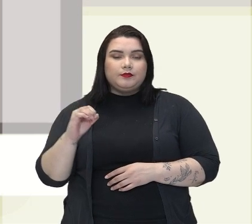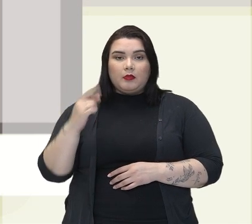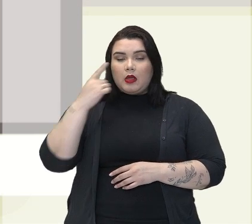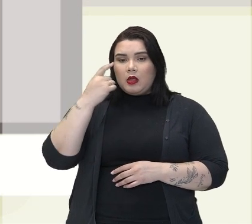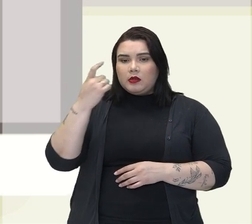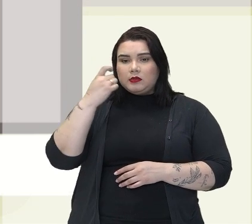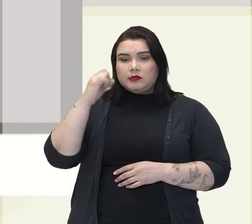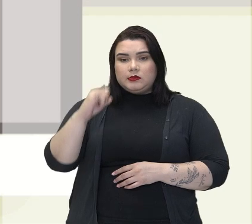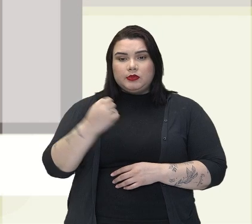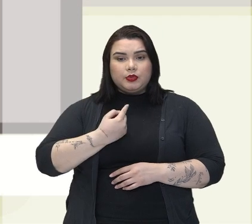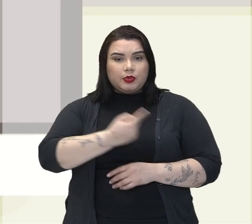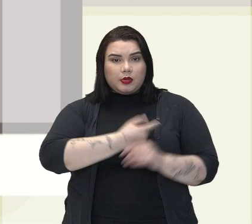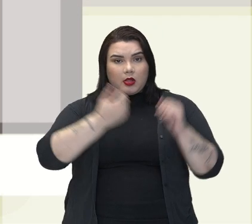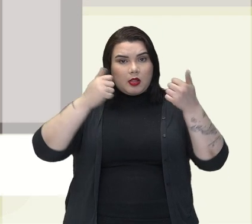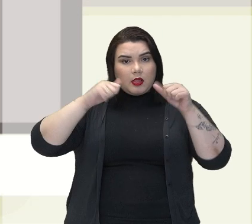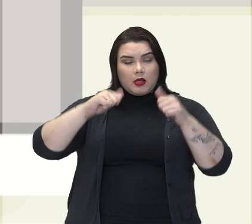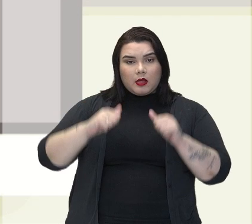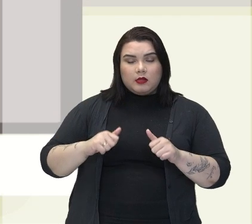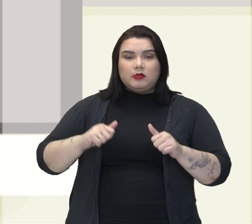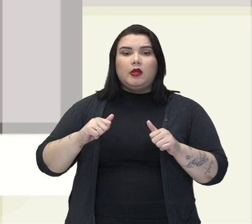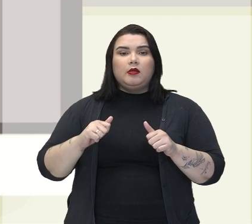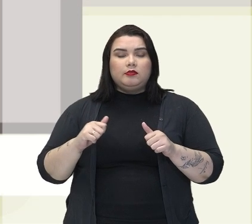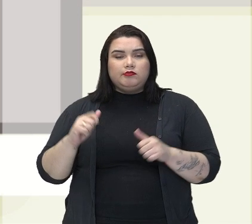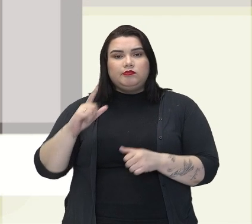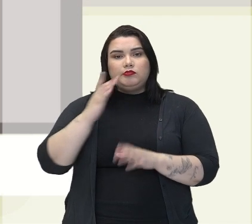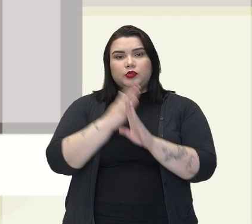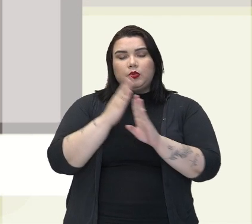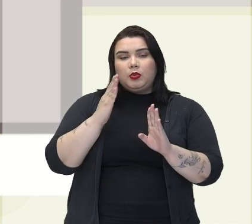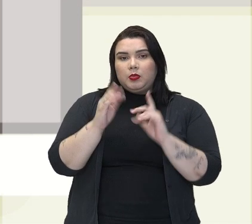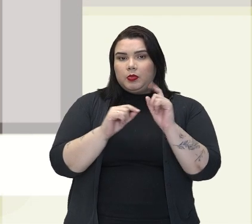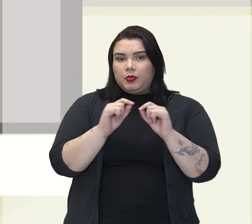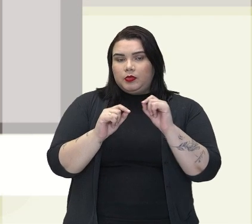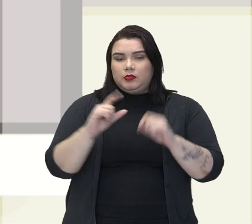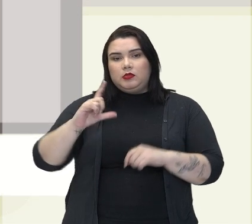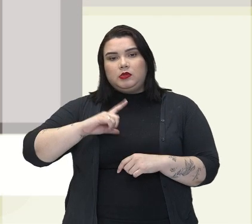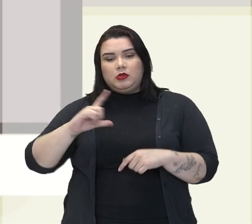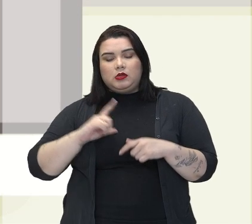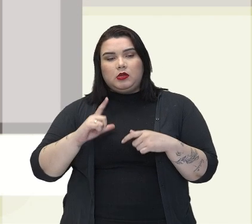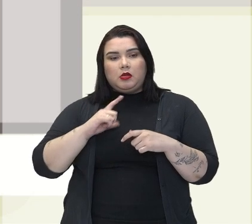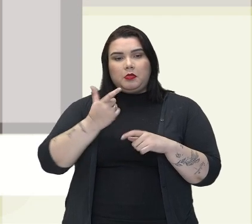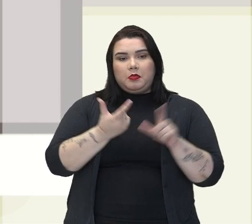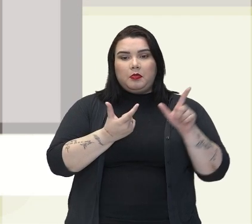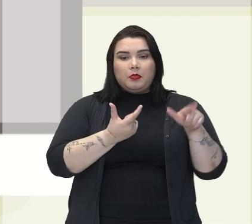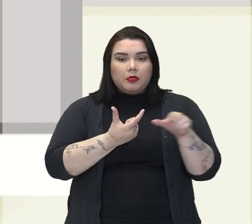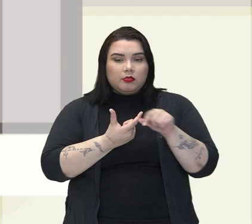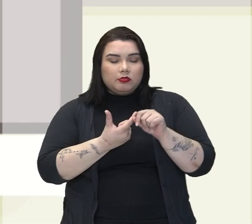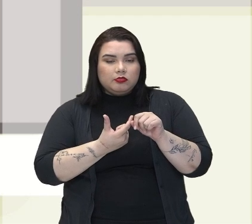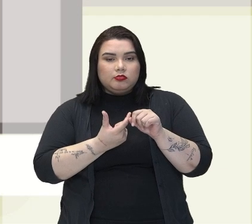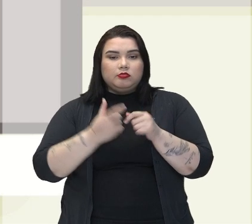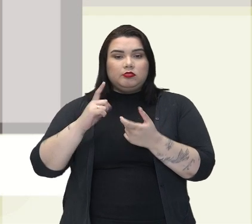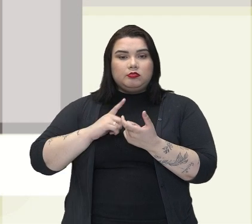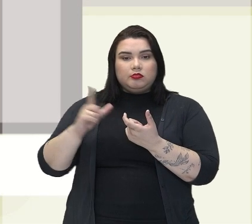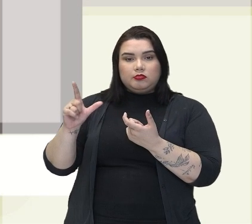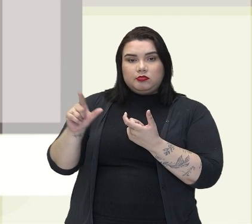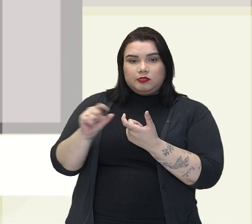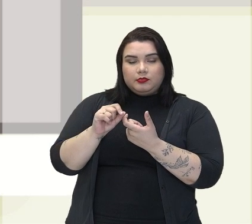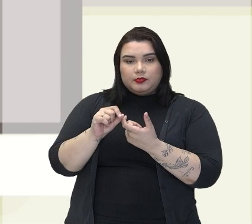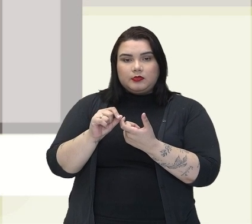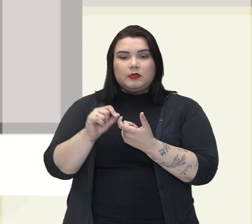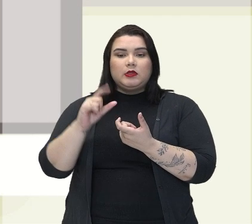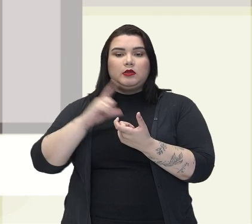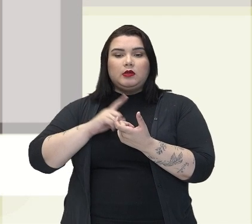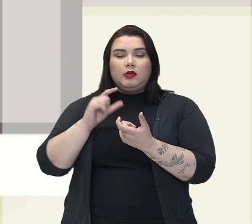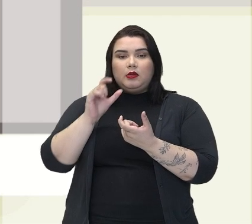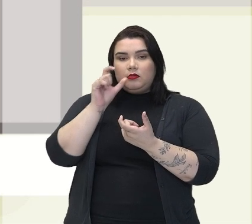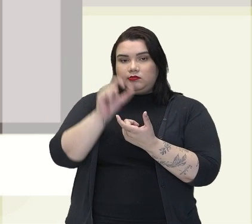for analisar, né? A gente vai ver aqui que tem o prefixo, que tem o infixo, e o